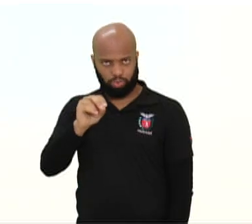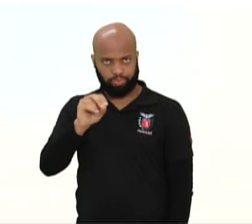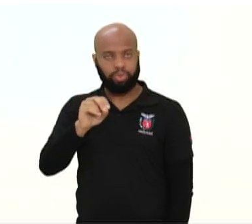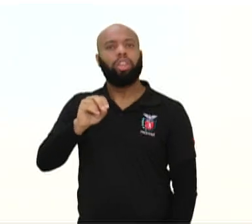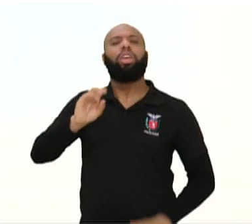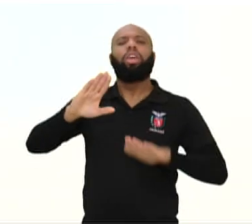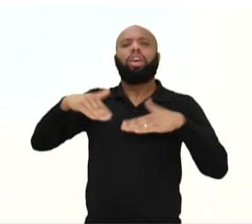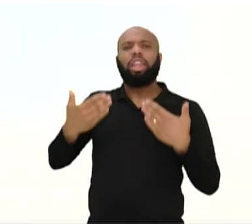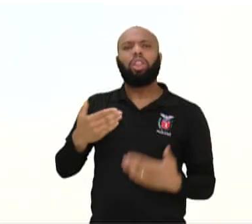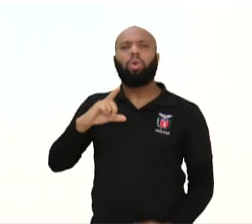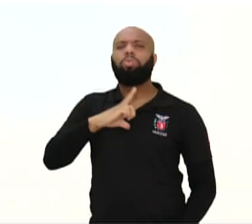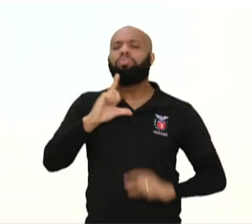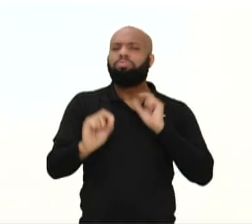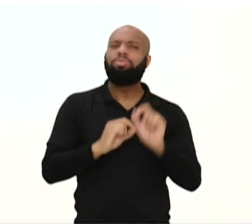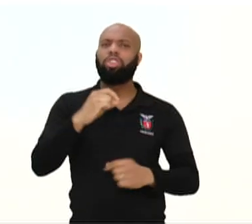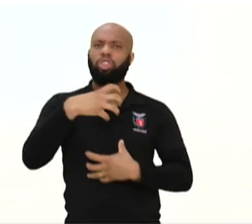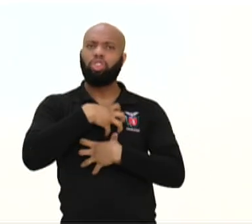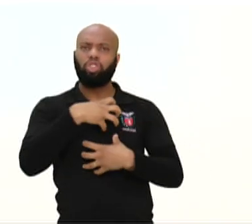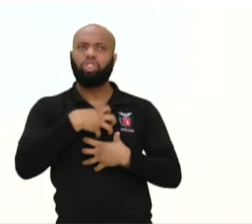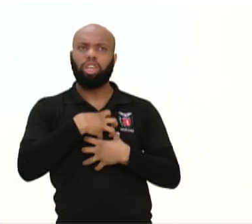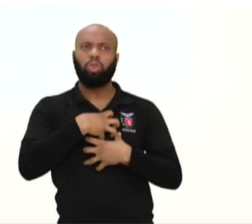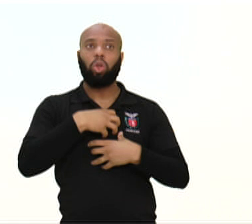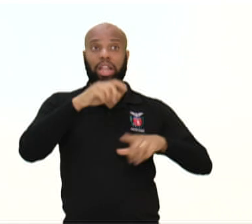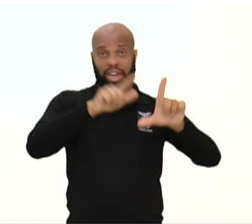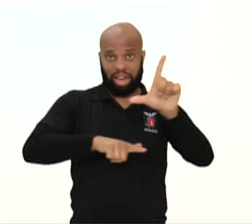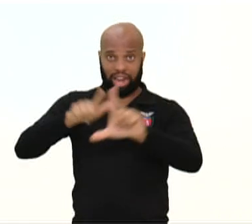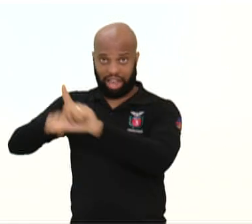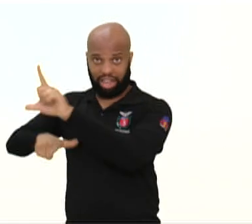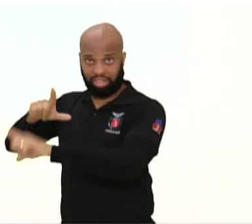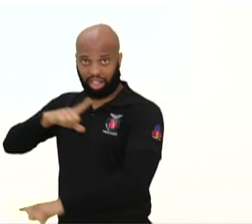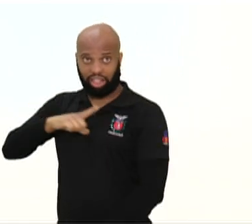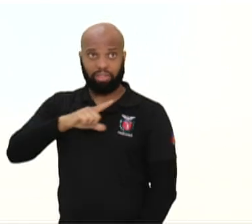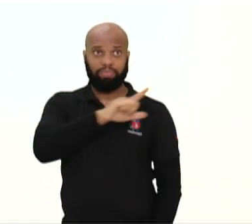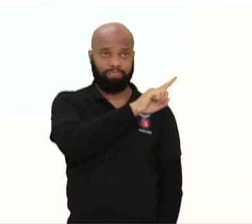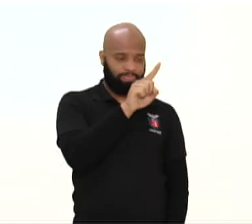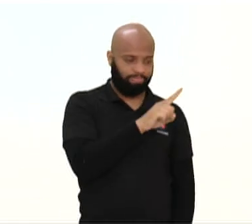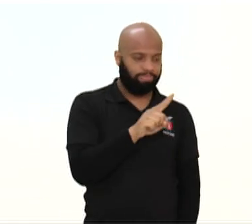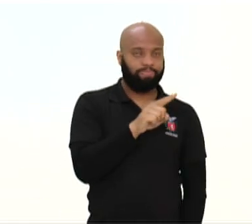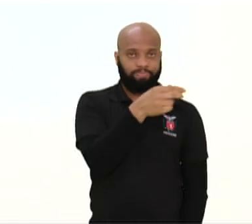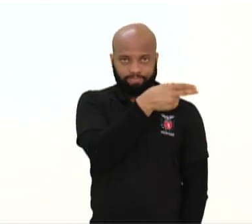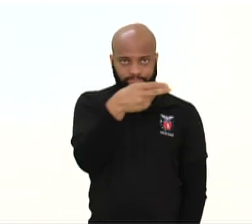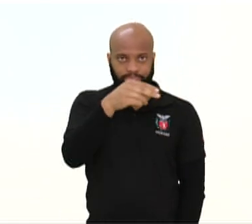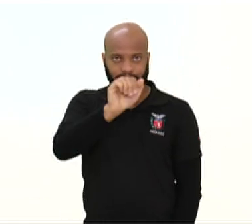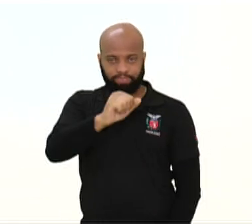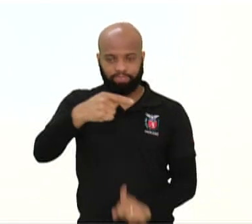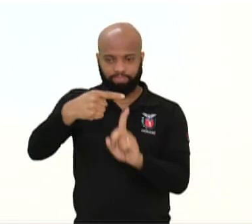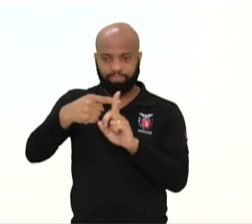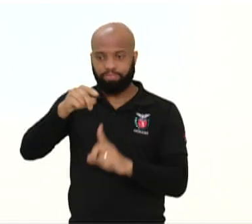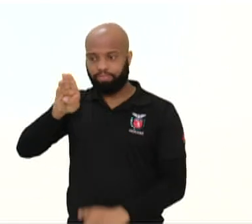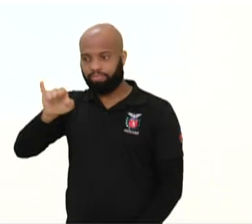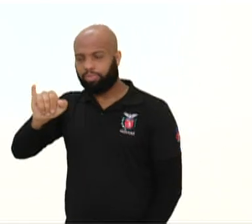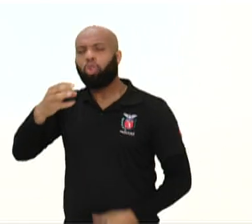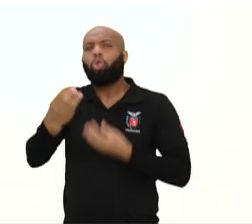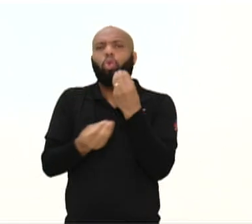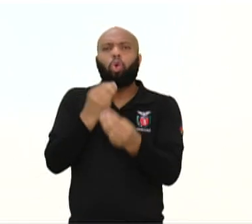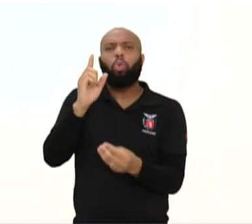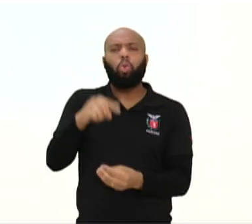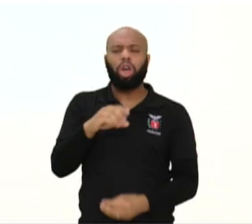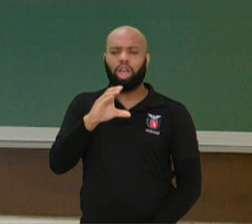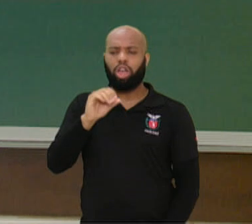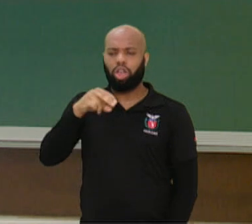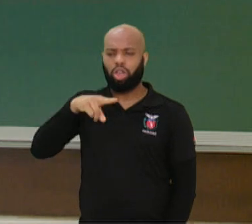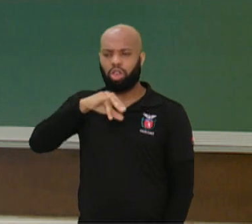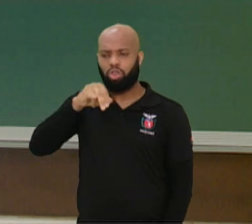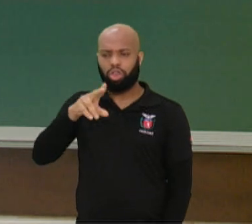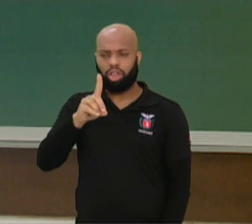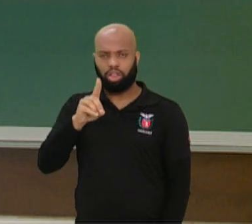número complexo escrito na forma algébrica A mais BI, para que eu tenha o conjugado desse número, basta